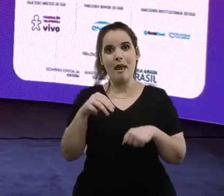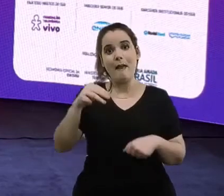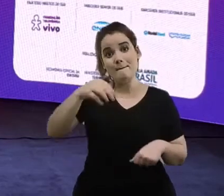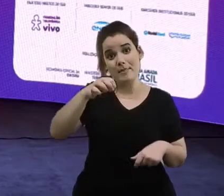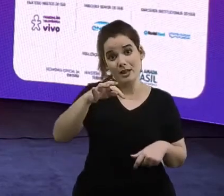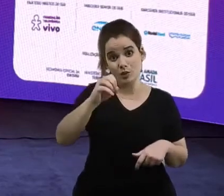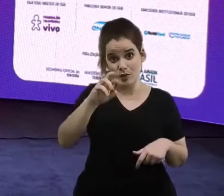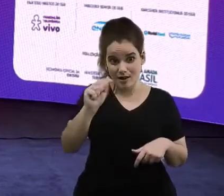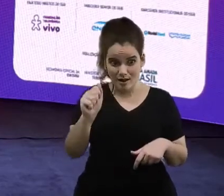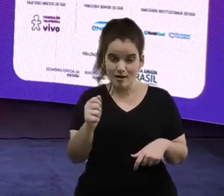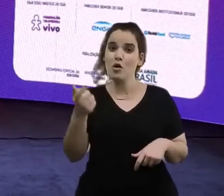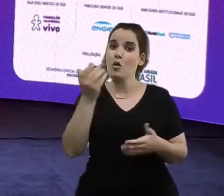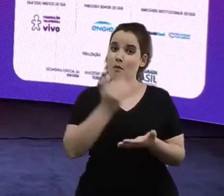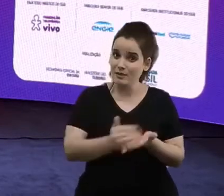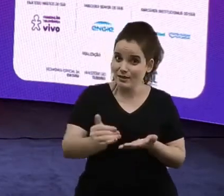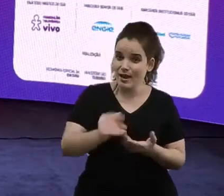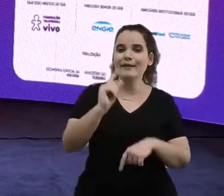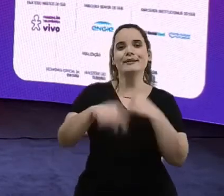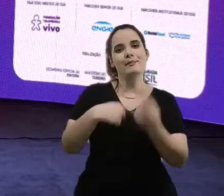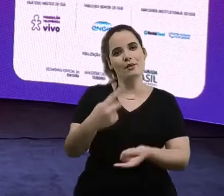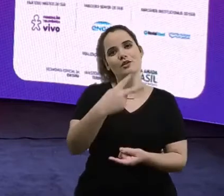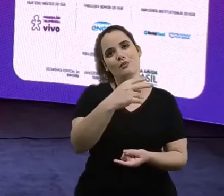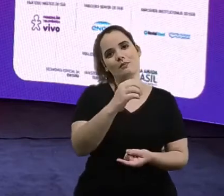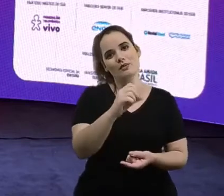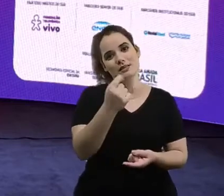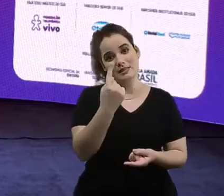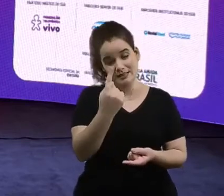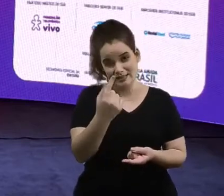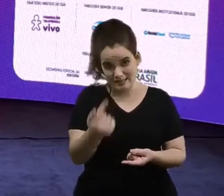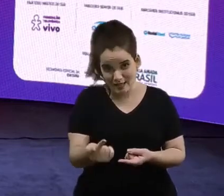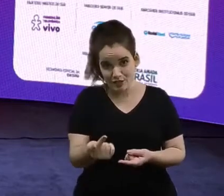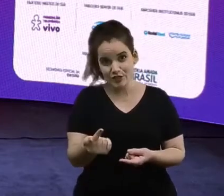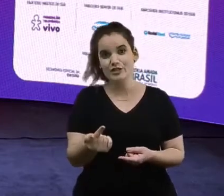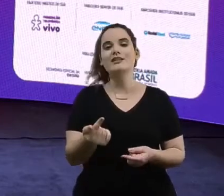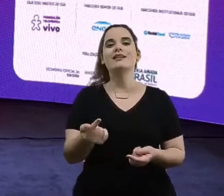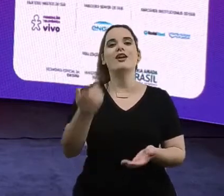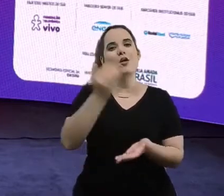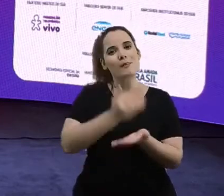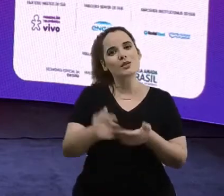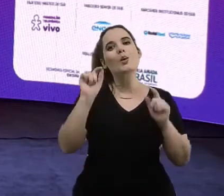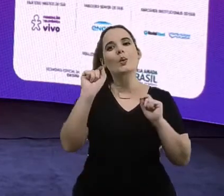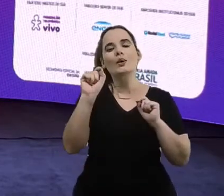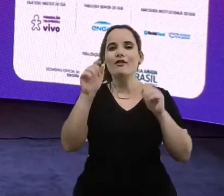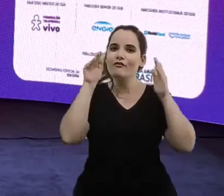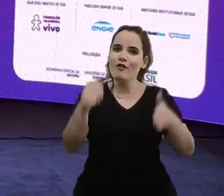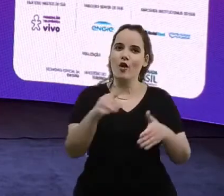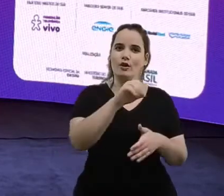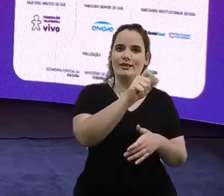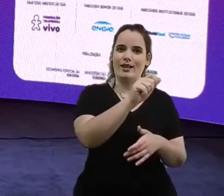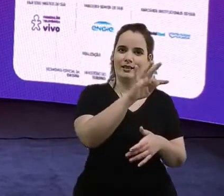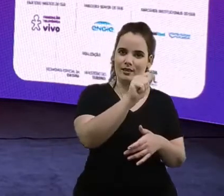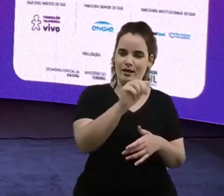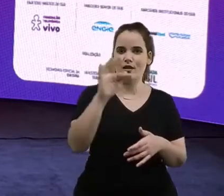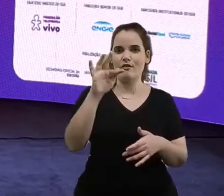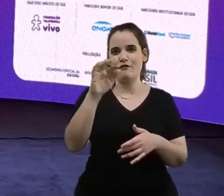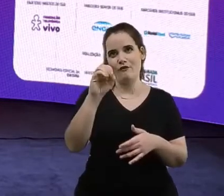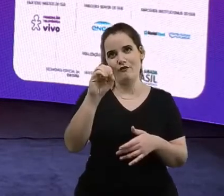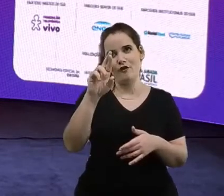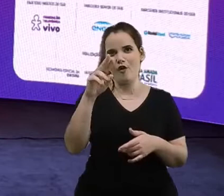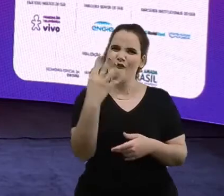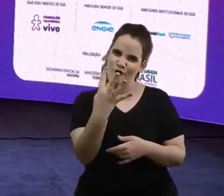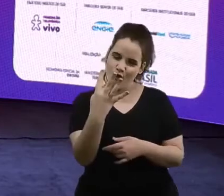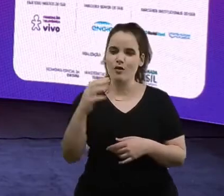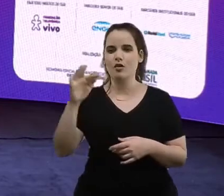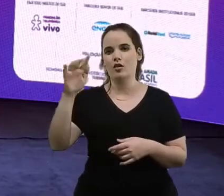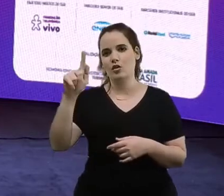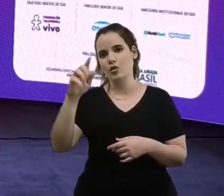e até que em 2017 a gente começou a construir um movimento Data for Good especialmente, né? Nesse período, então, eu